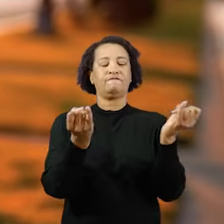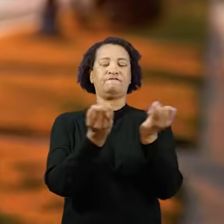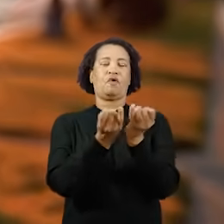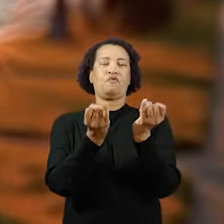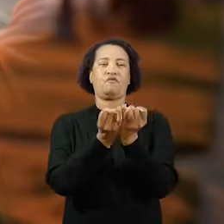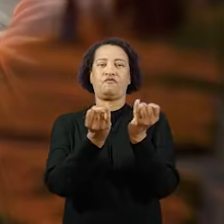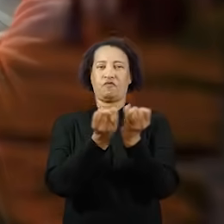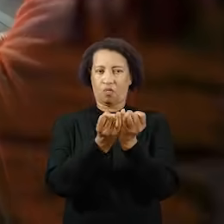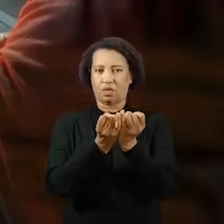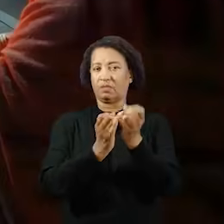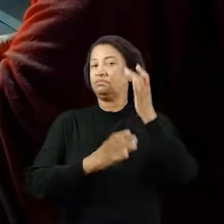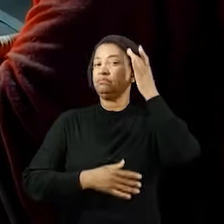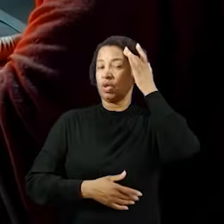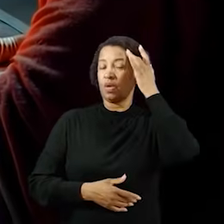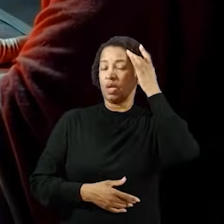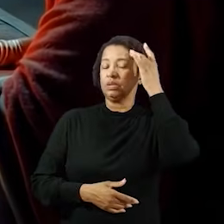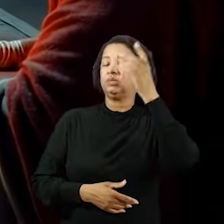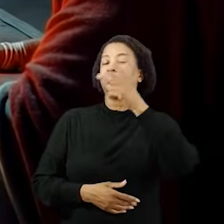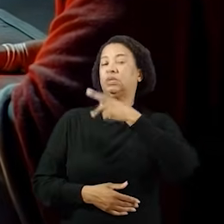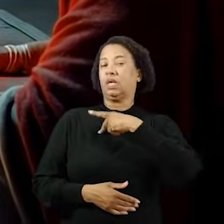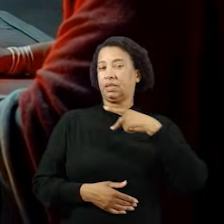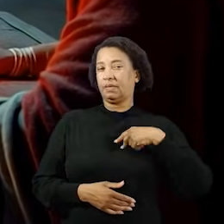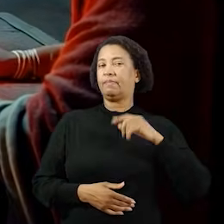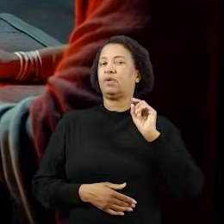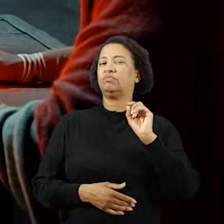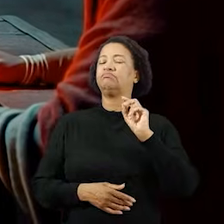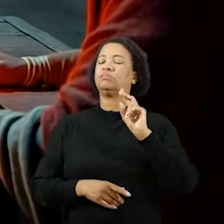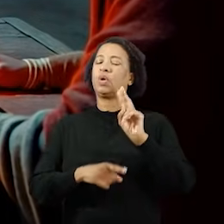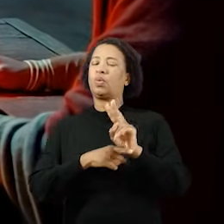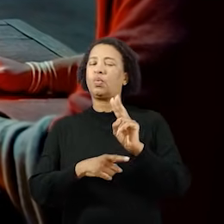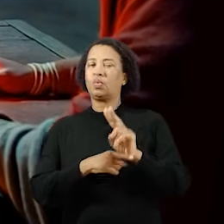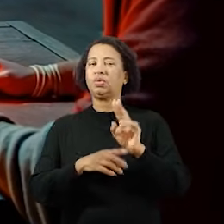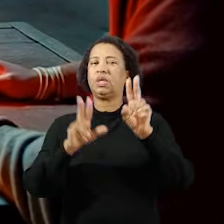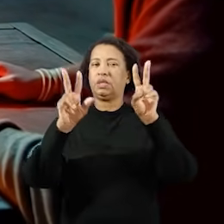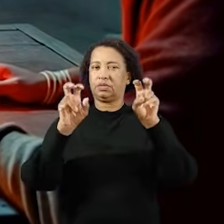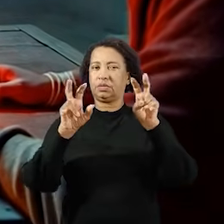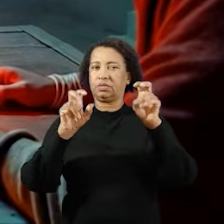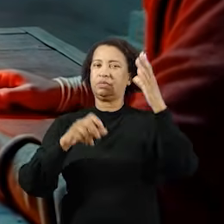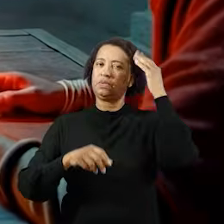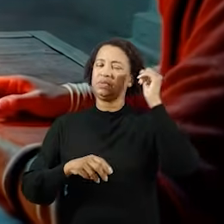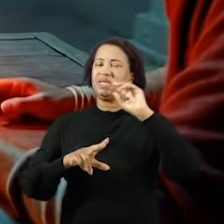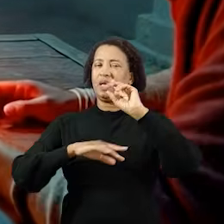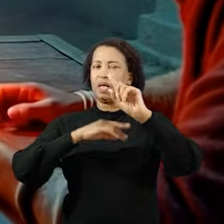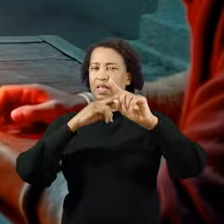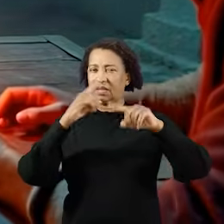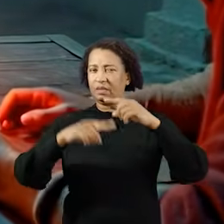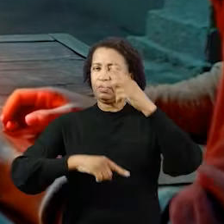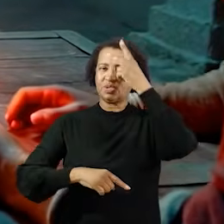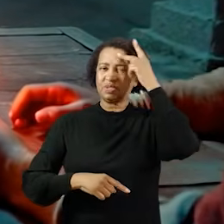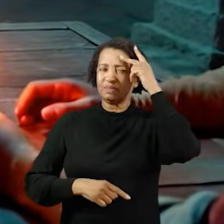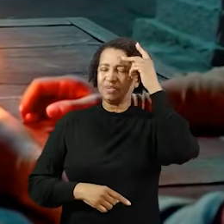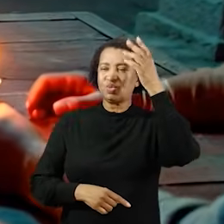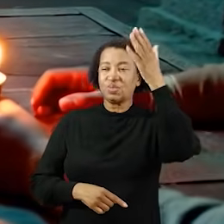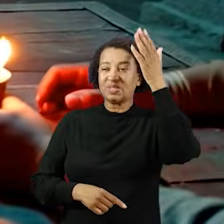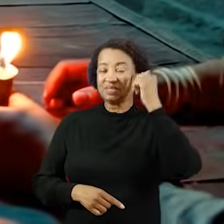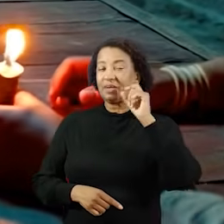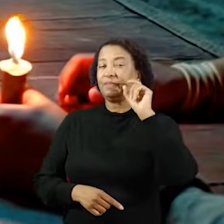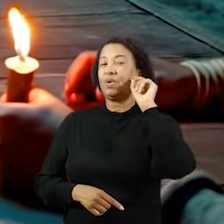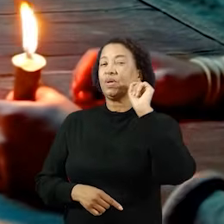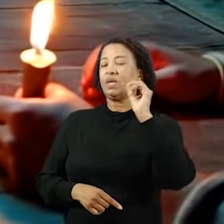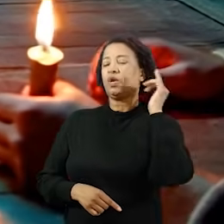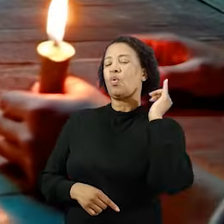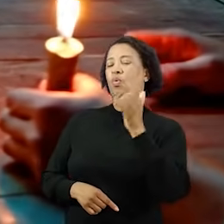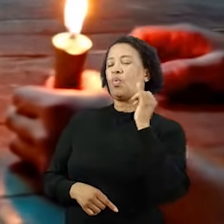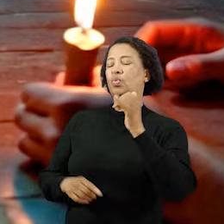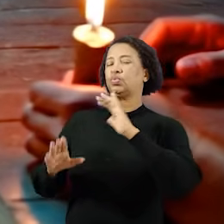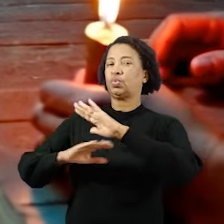fofoca. Acho que é assim que Paulo trataria desse assunto. Tenho certeza que depois que as pessoas envolvidas souberam quem